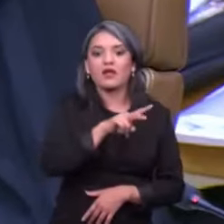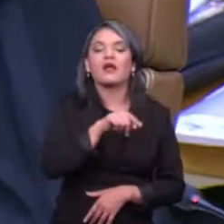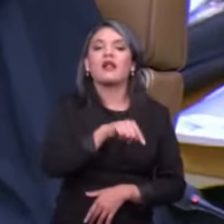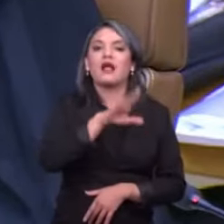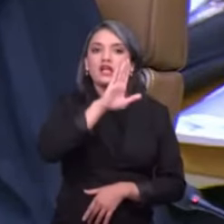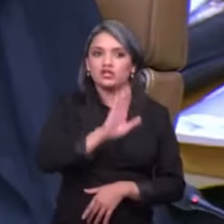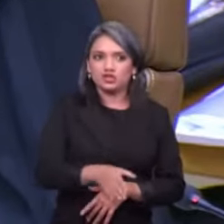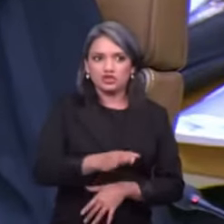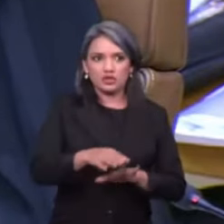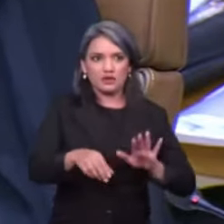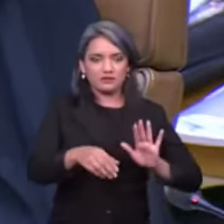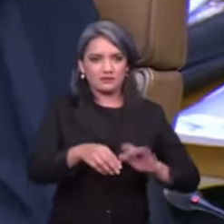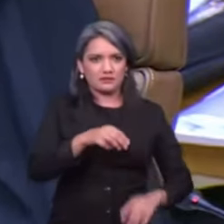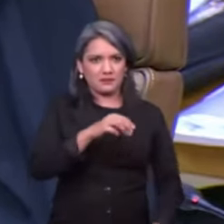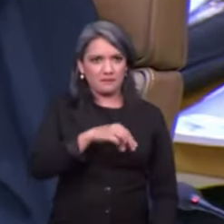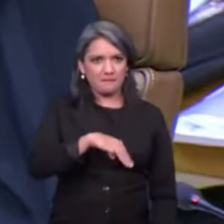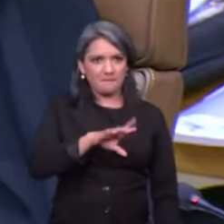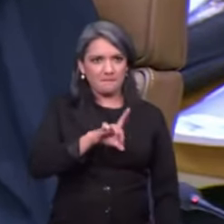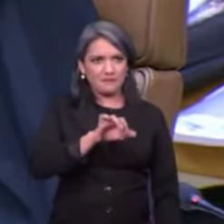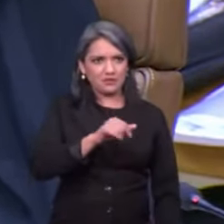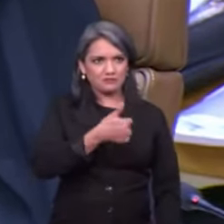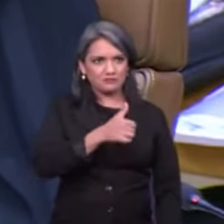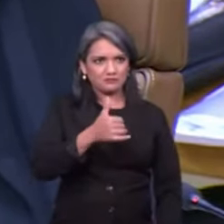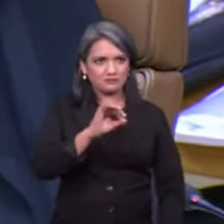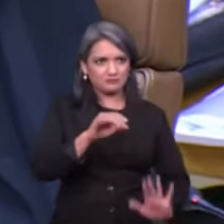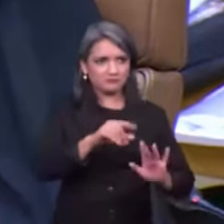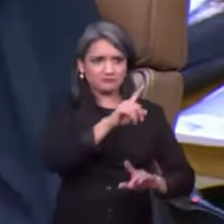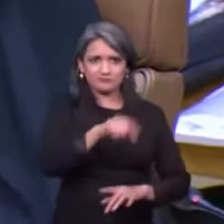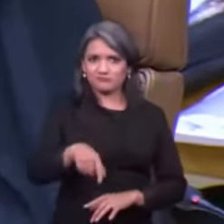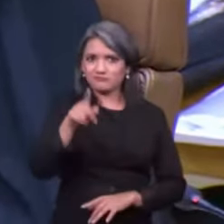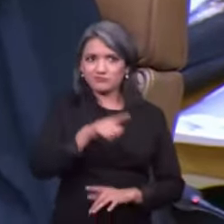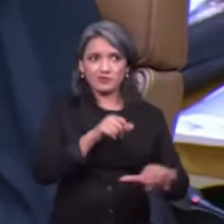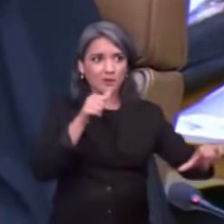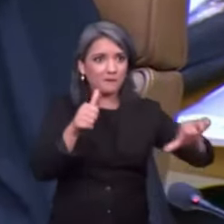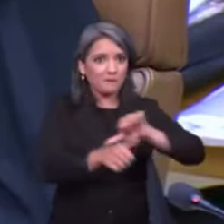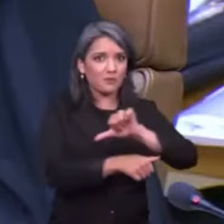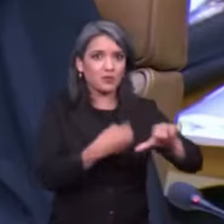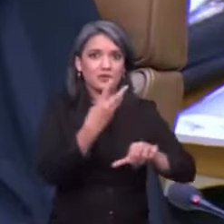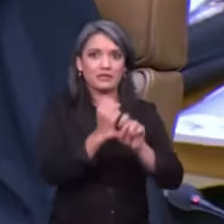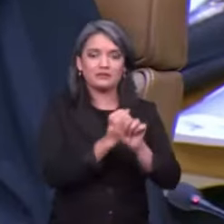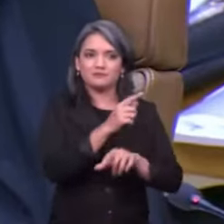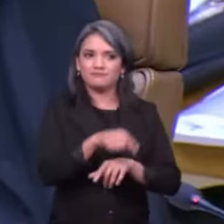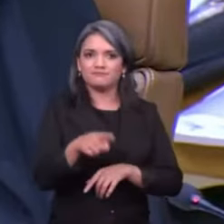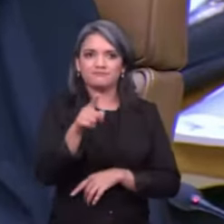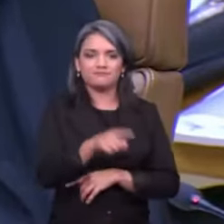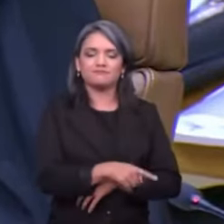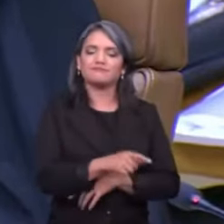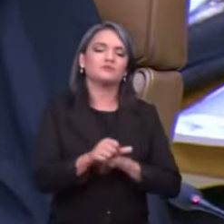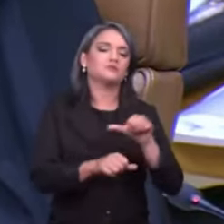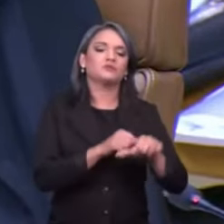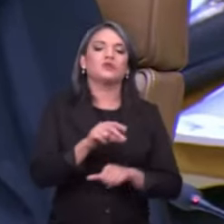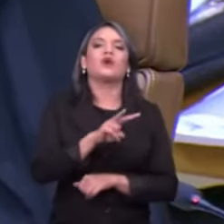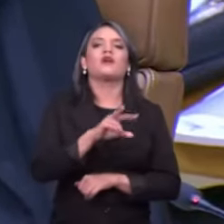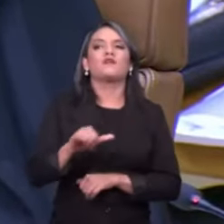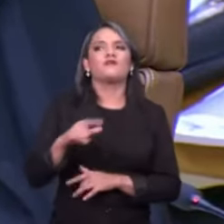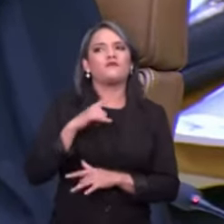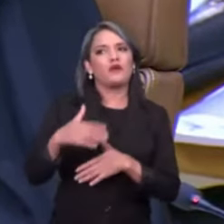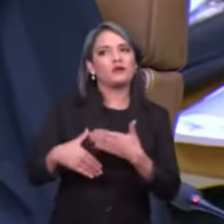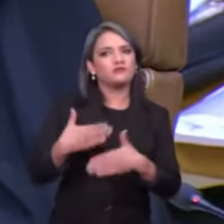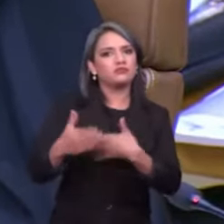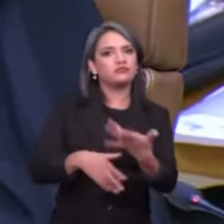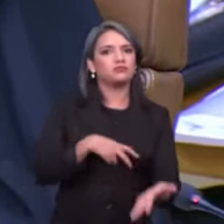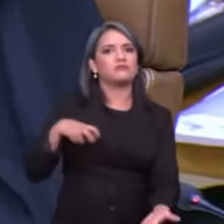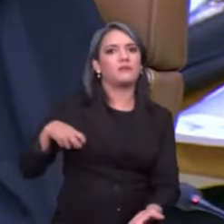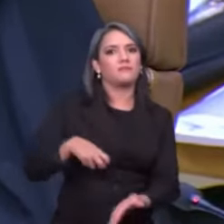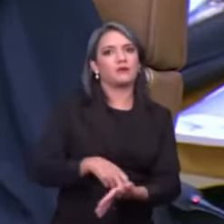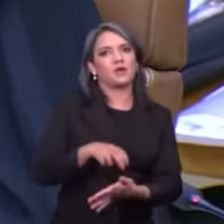medida 110 pouco mais de 3 anos após sua promulgação e caminha para retomar o aspecto sancionatório do uso de